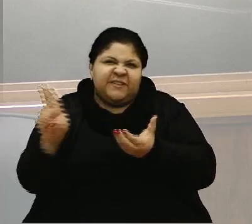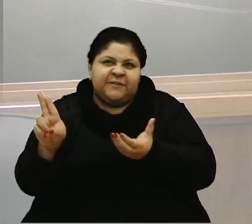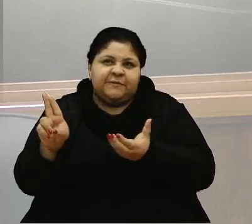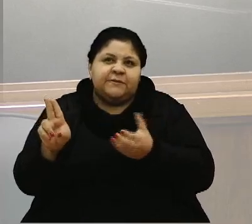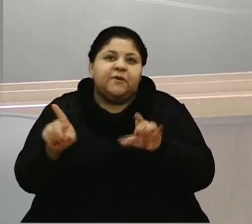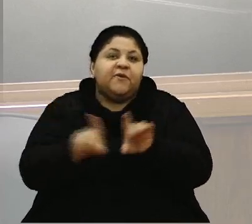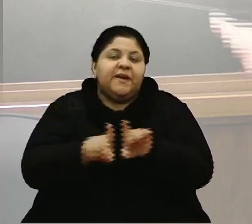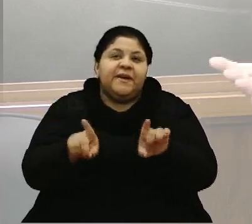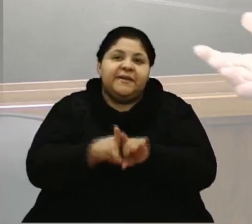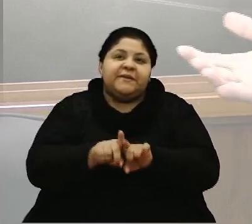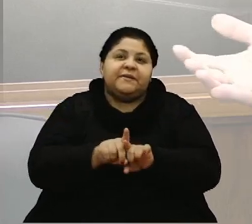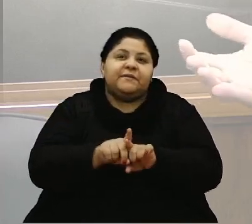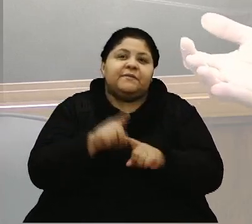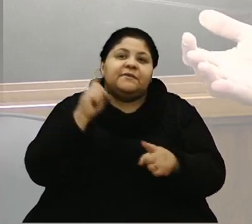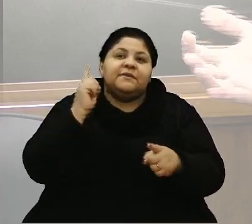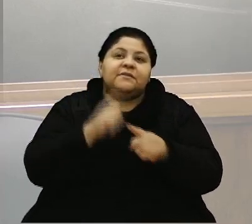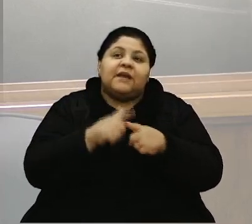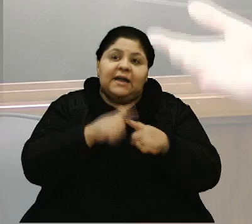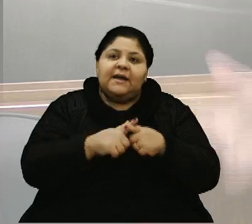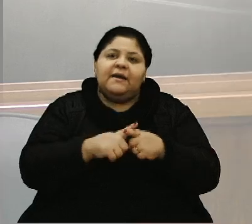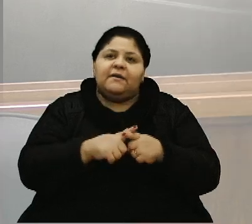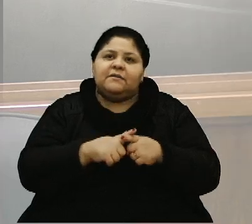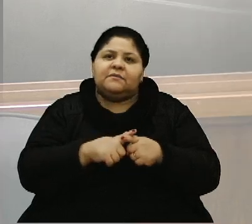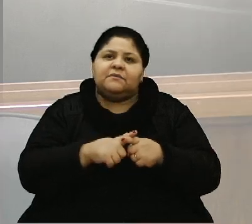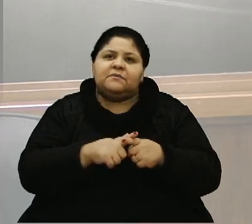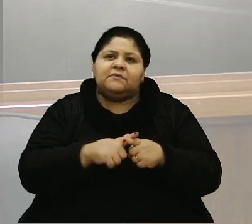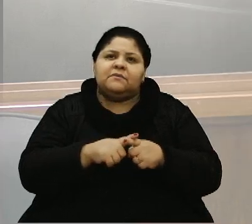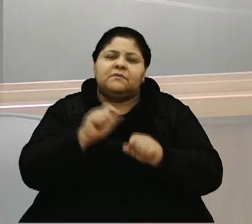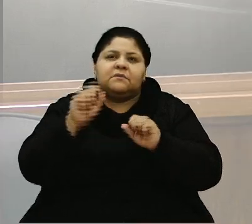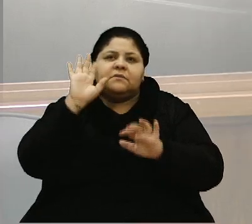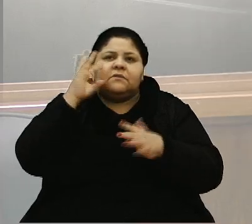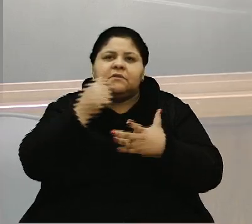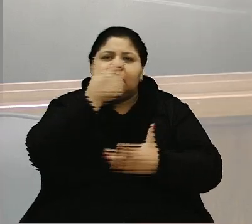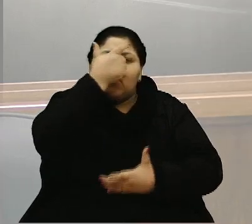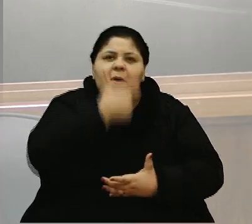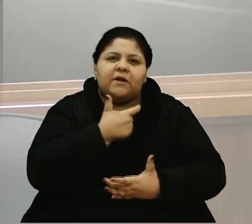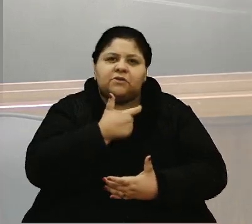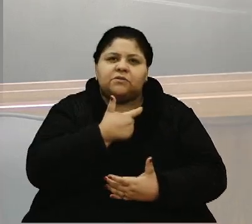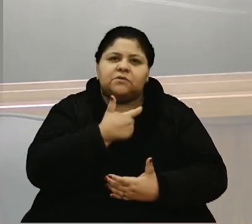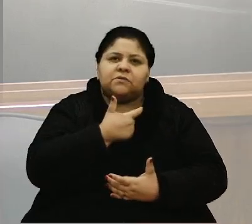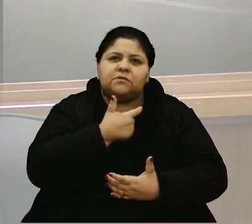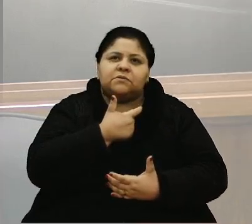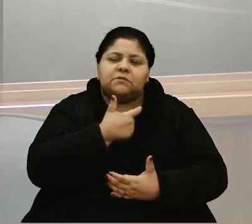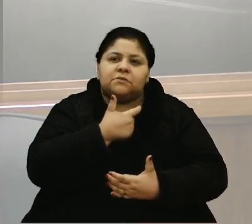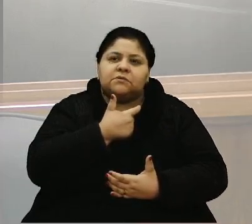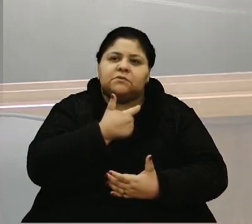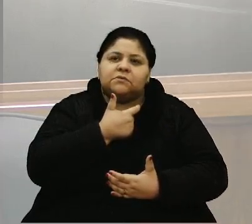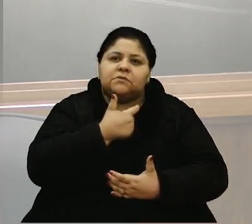orçamento comunitário? Para nada? Para dar nome de rua, eu acho. Nem isso.